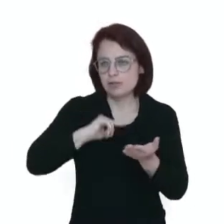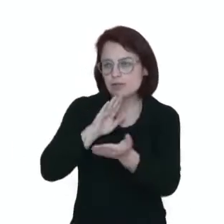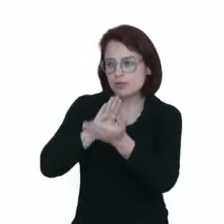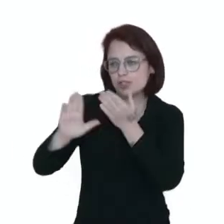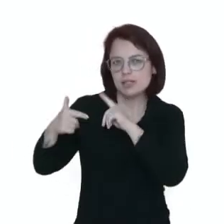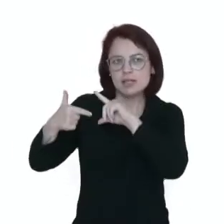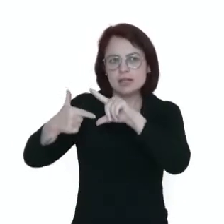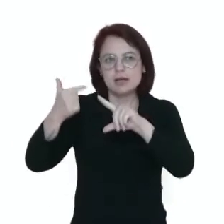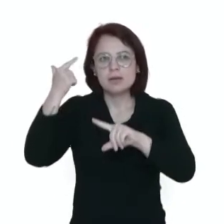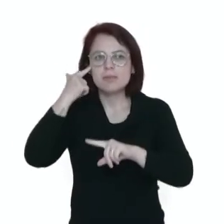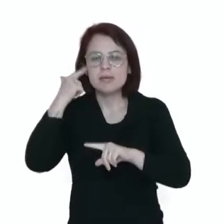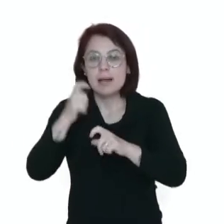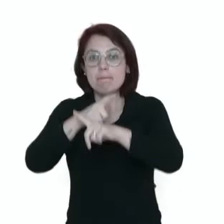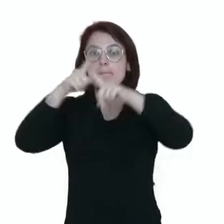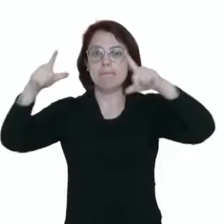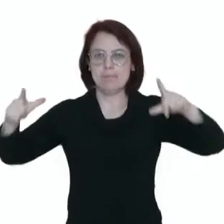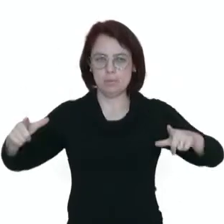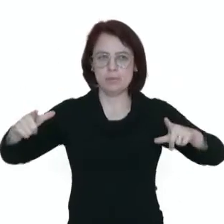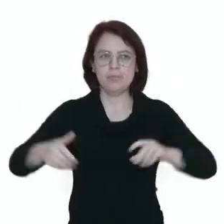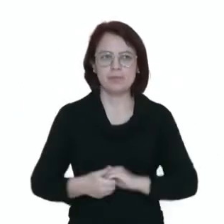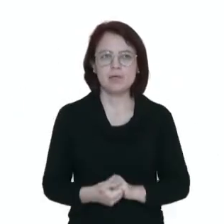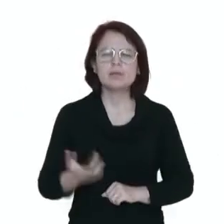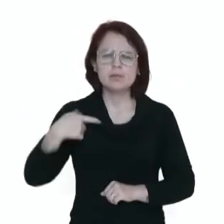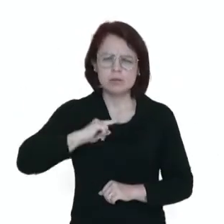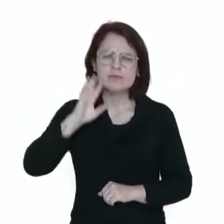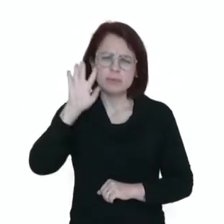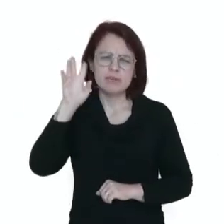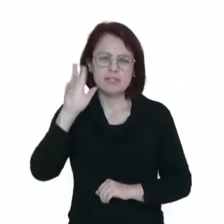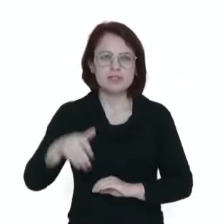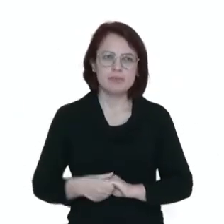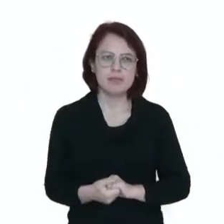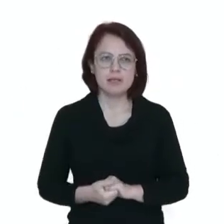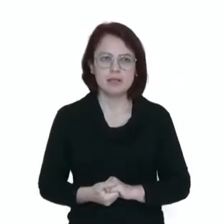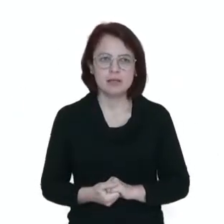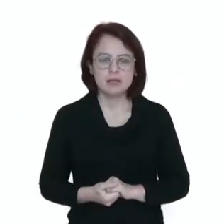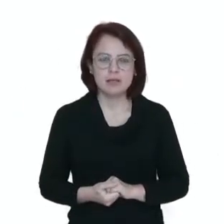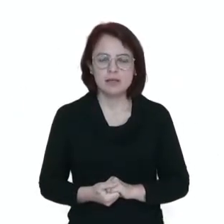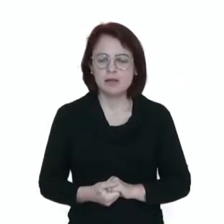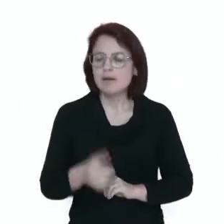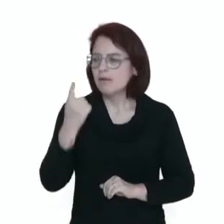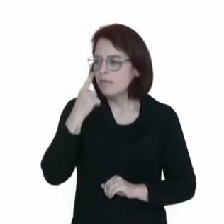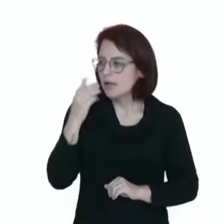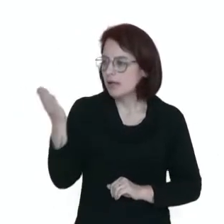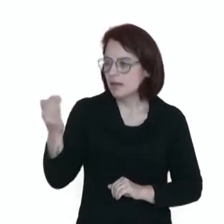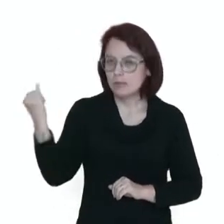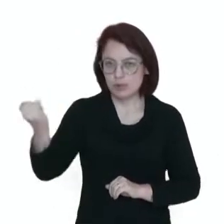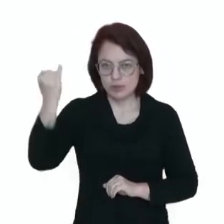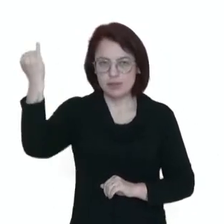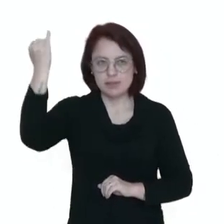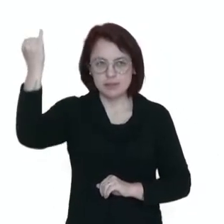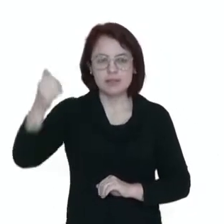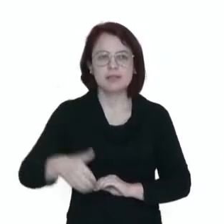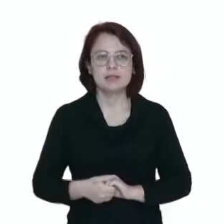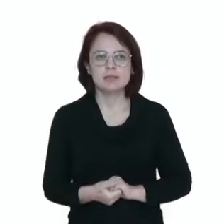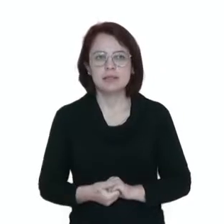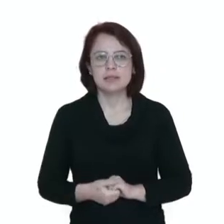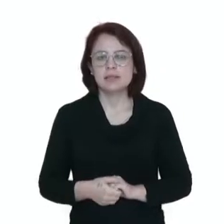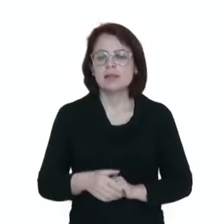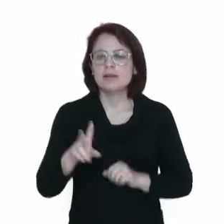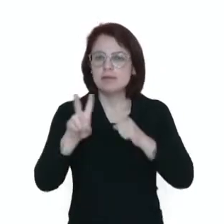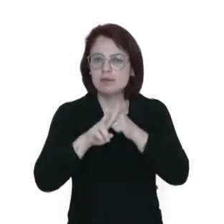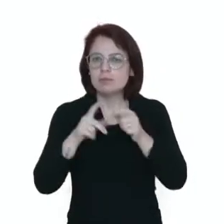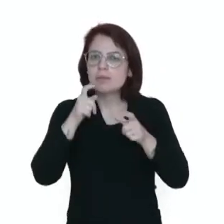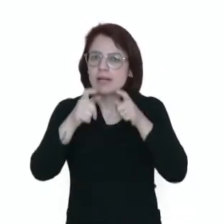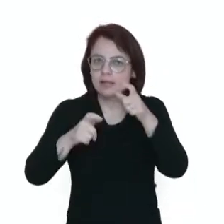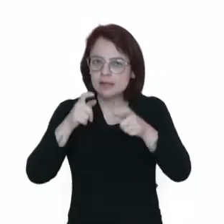amplo? Vamos lá? Refletindo então. Devido à sua importância, o verbo é a classe de palavras por